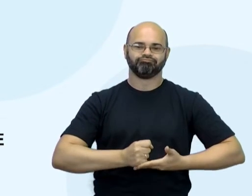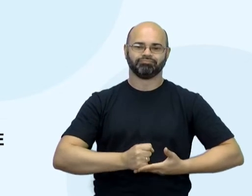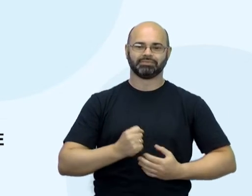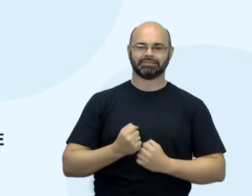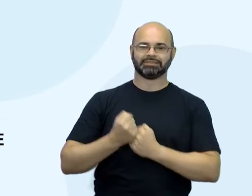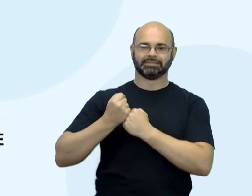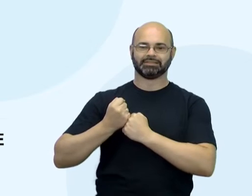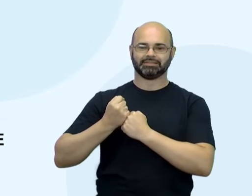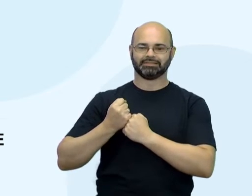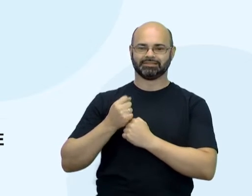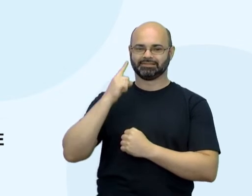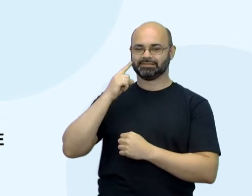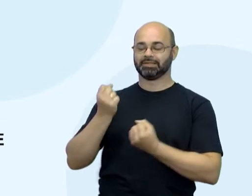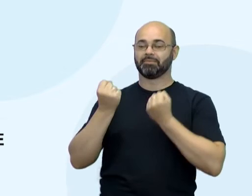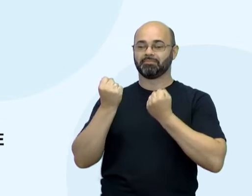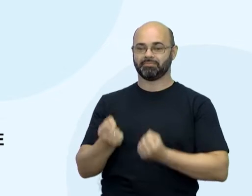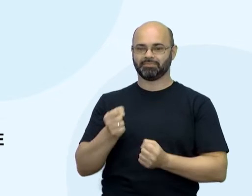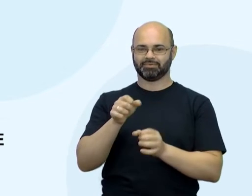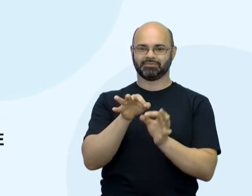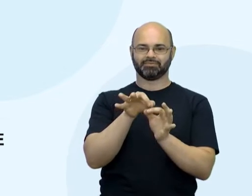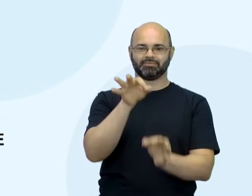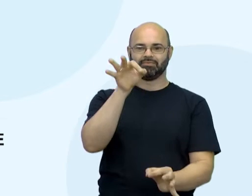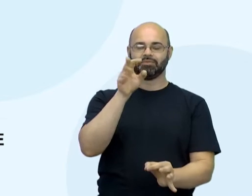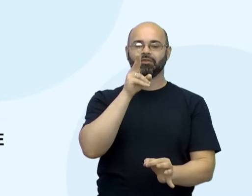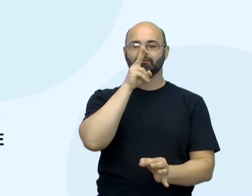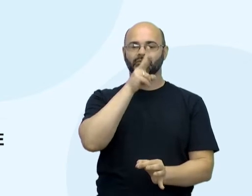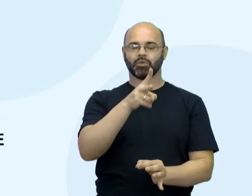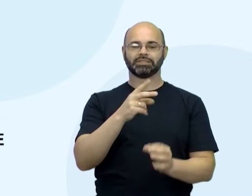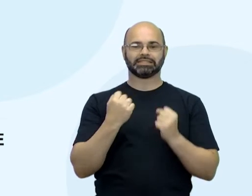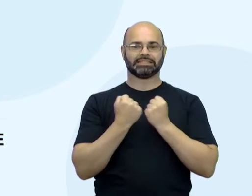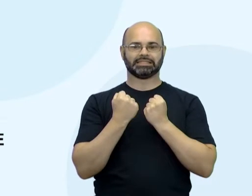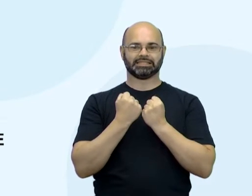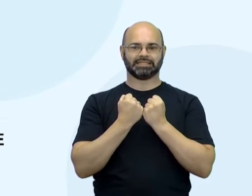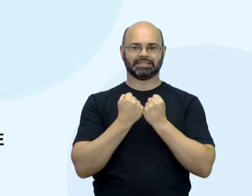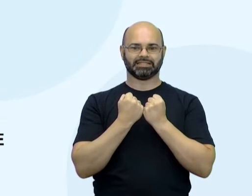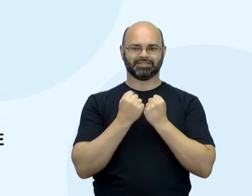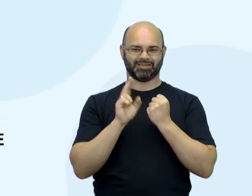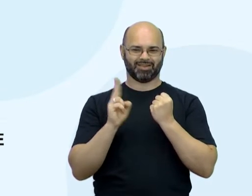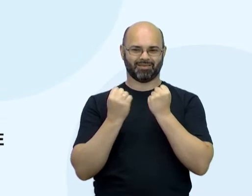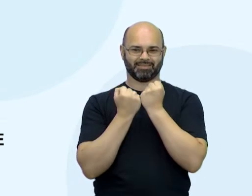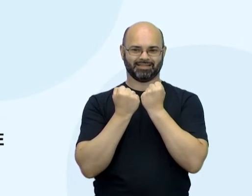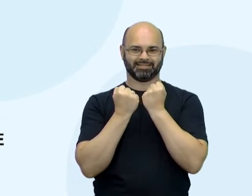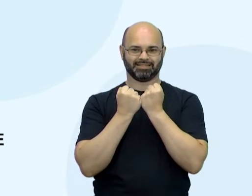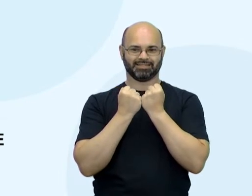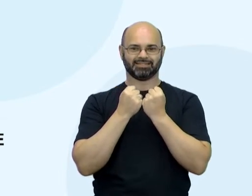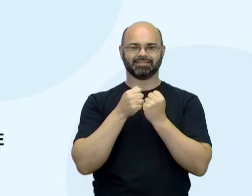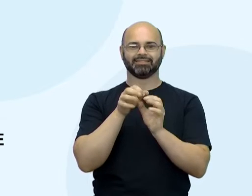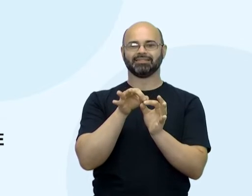aqui pelo peso, que é a força resistente, a gente tem um tipo de